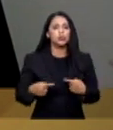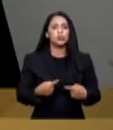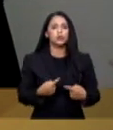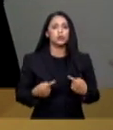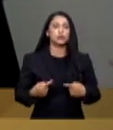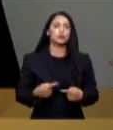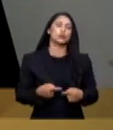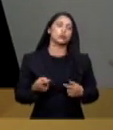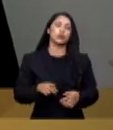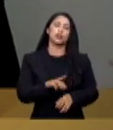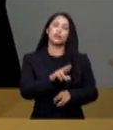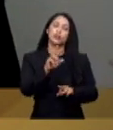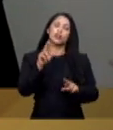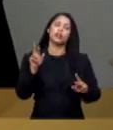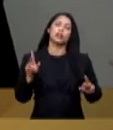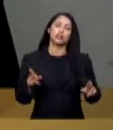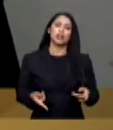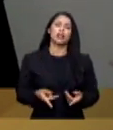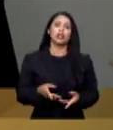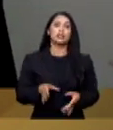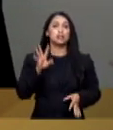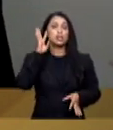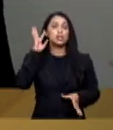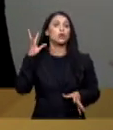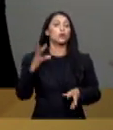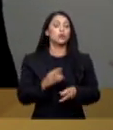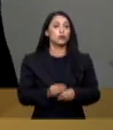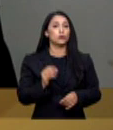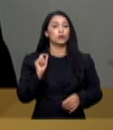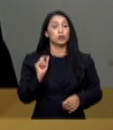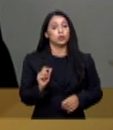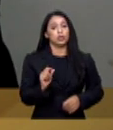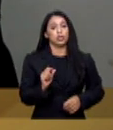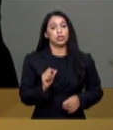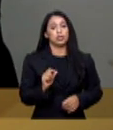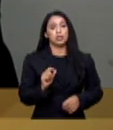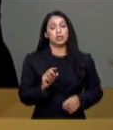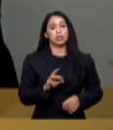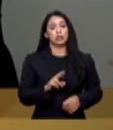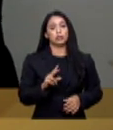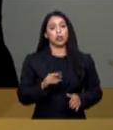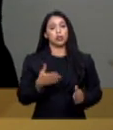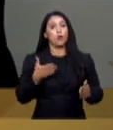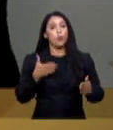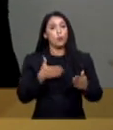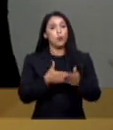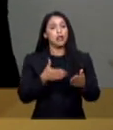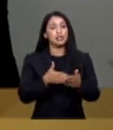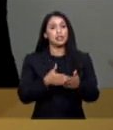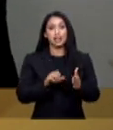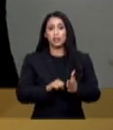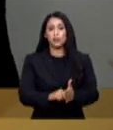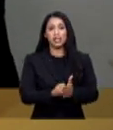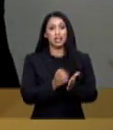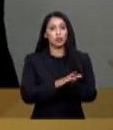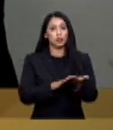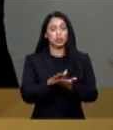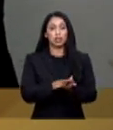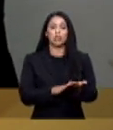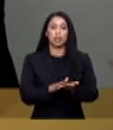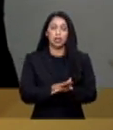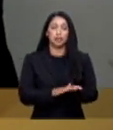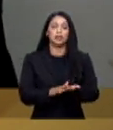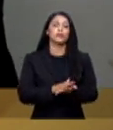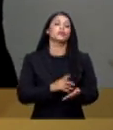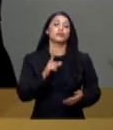teóricas, doutrinárias, e sempre se concluiu que, como não se veda o acesso, porque a possibilidade de o